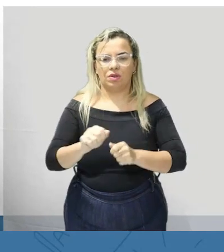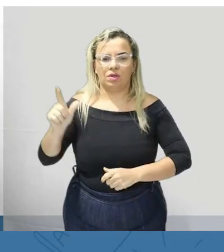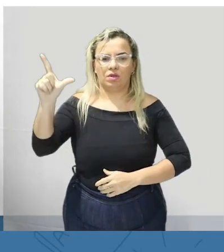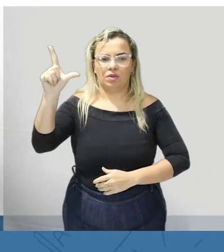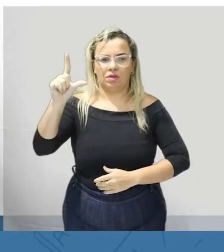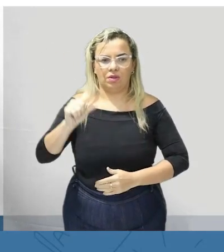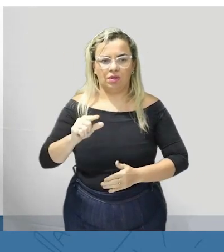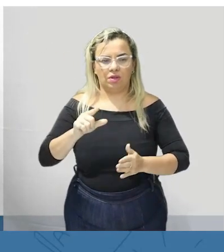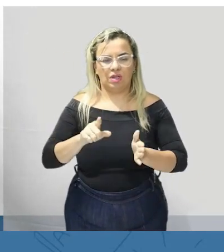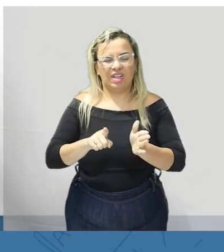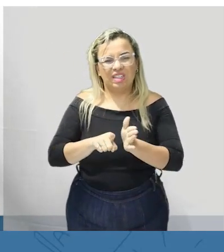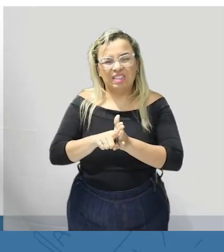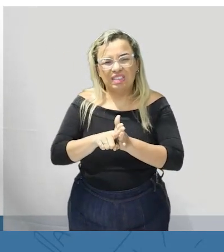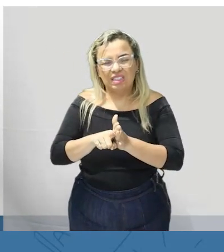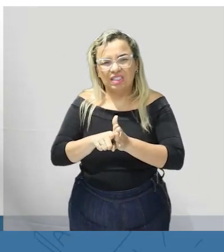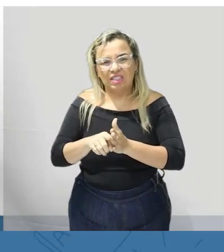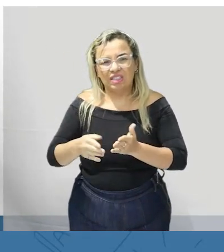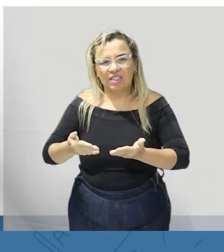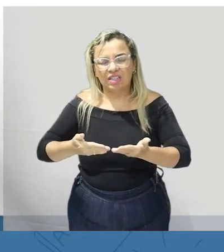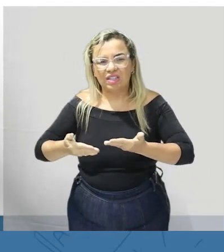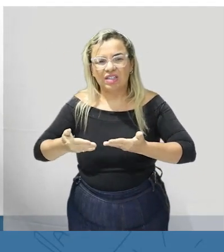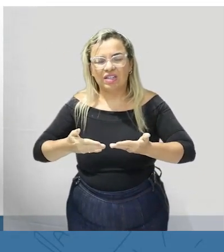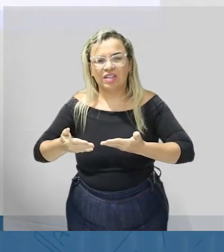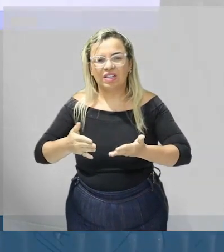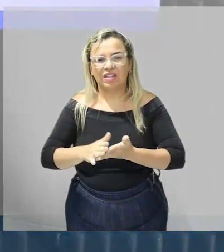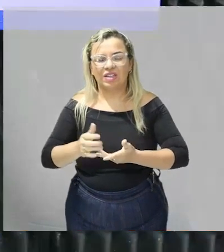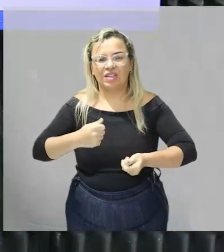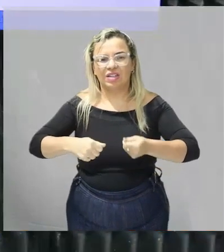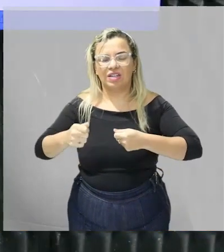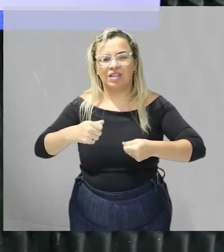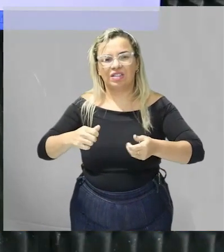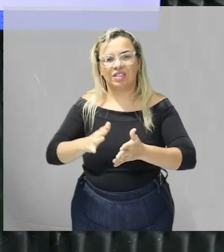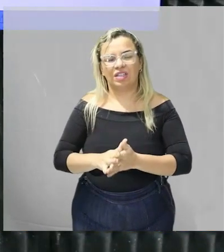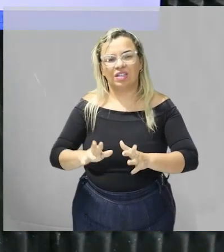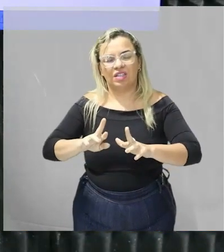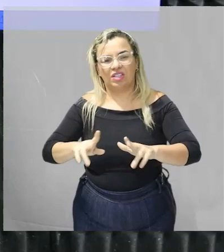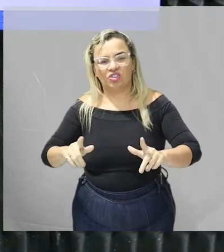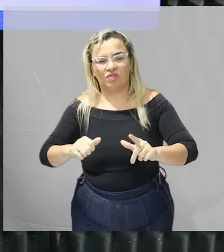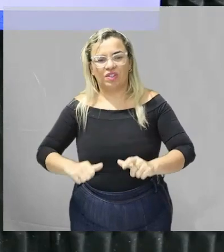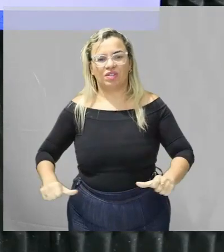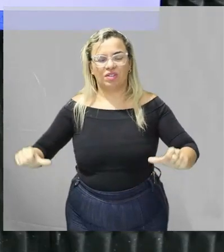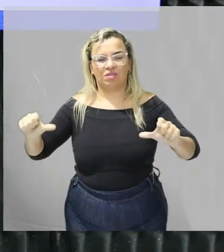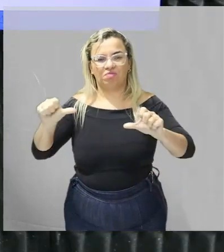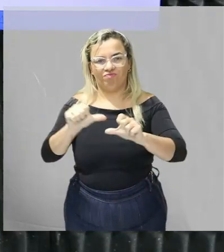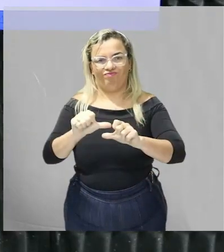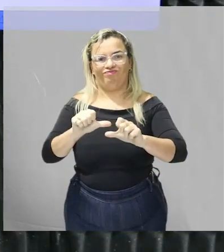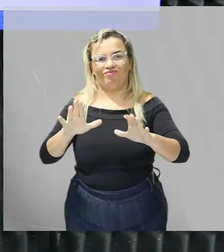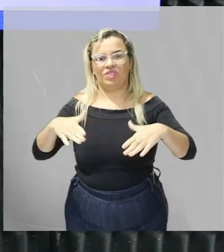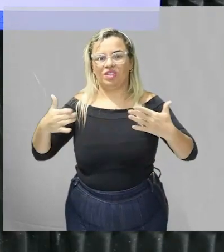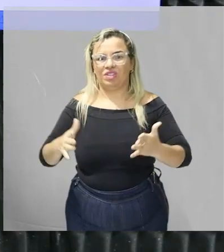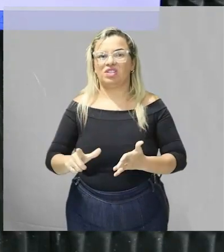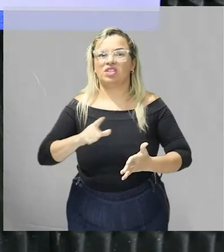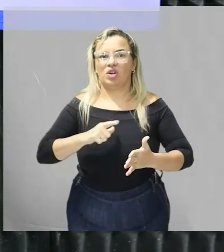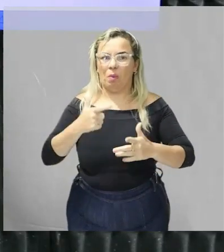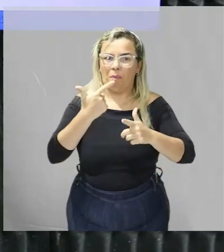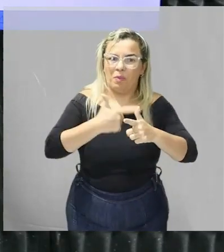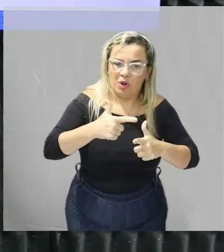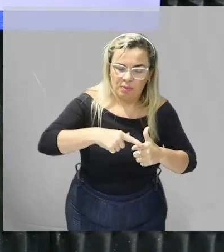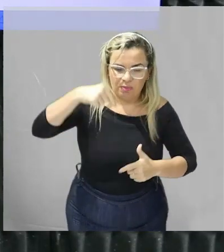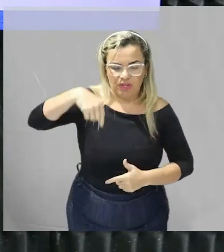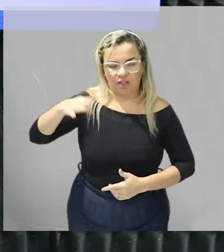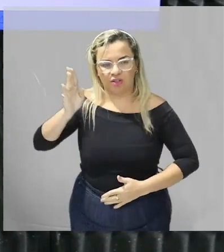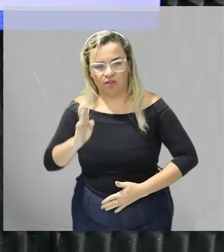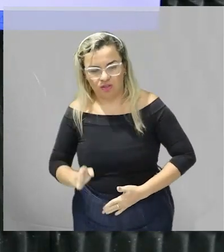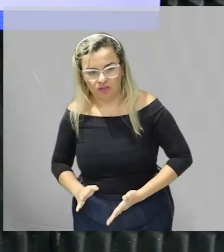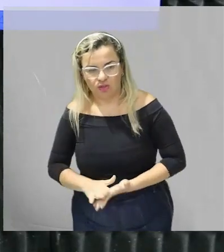essa assimetria na balança comercial? Marcos, o que é assimetria? Diferença, tá? Ou seja, tem um problema aí. Bora lá no texto, bora ver o que de